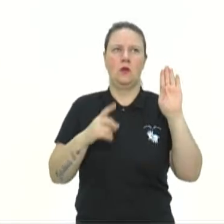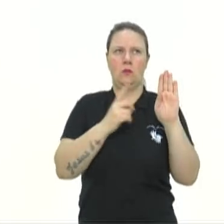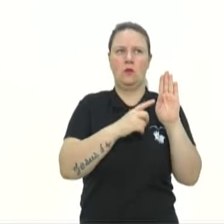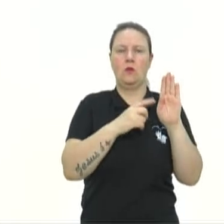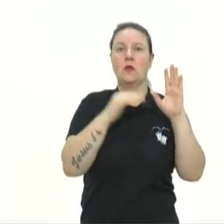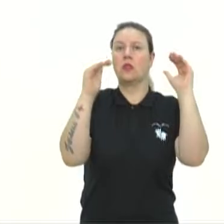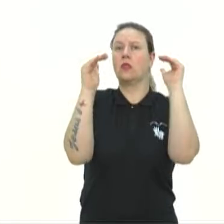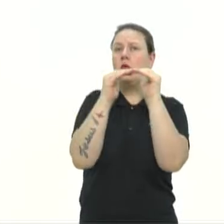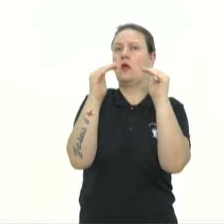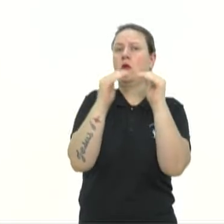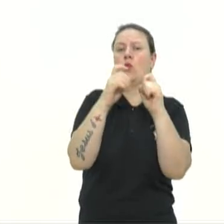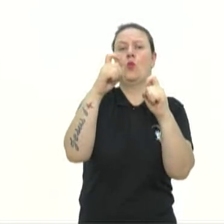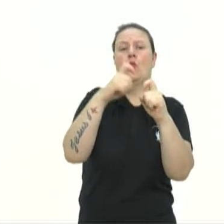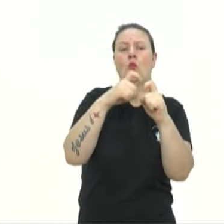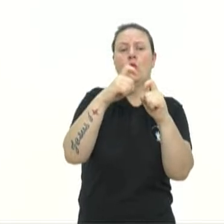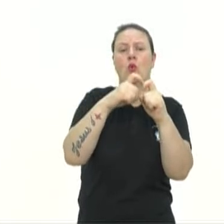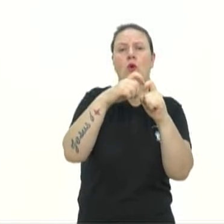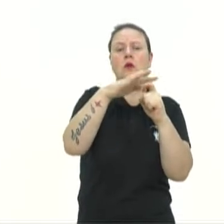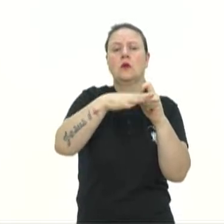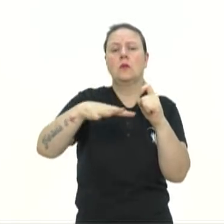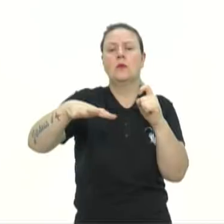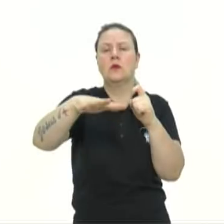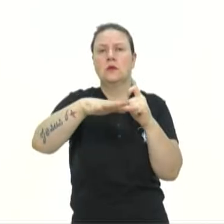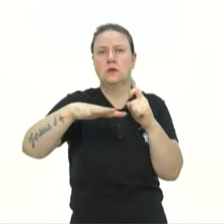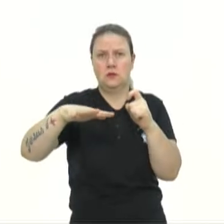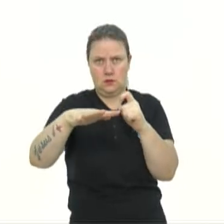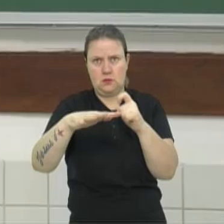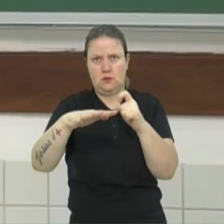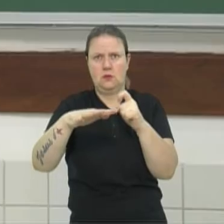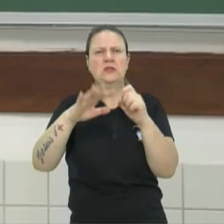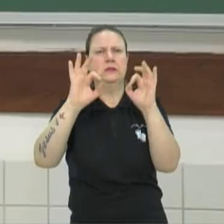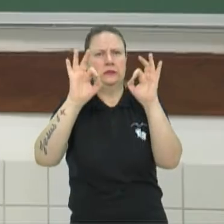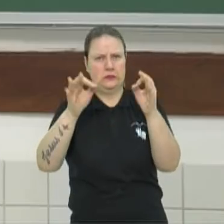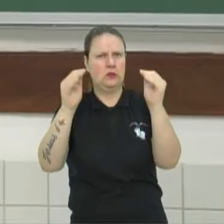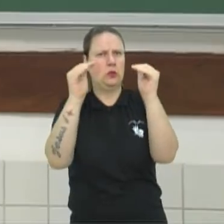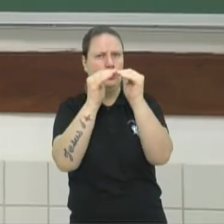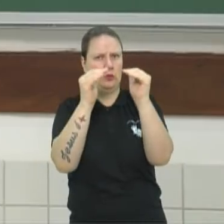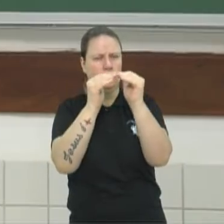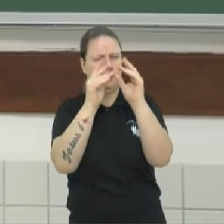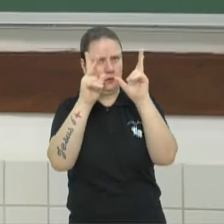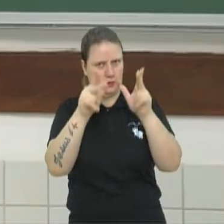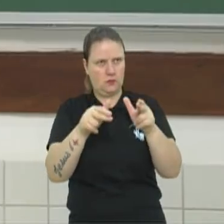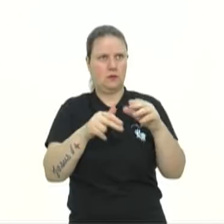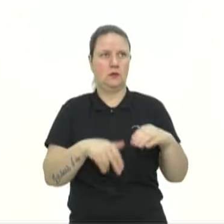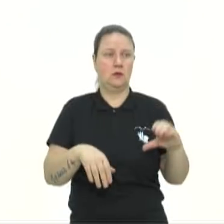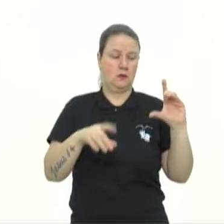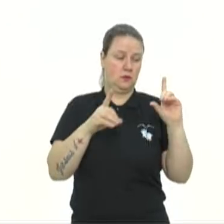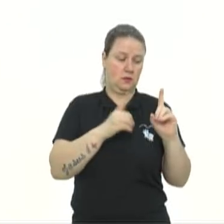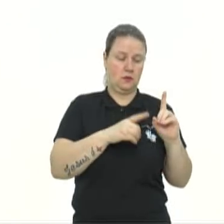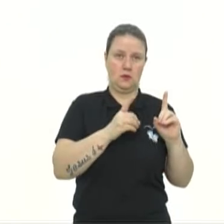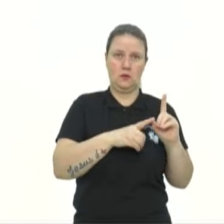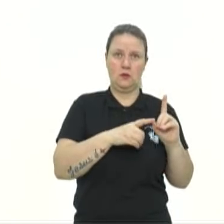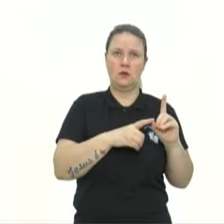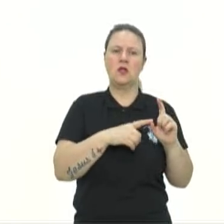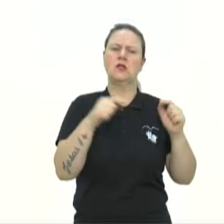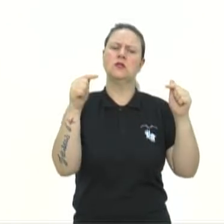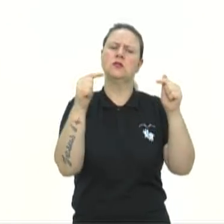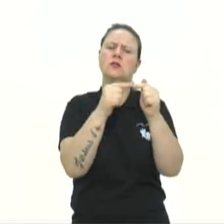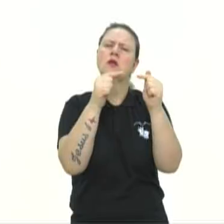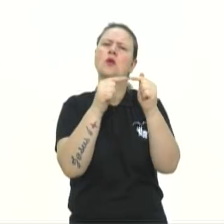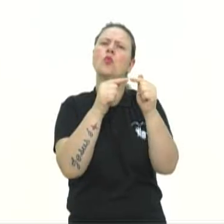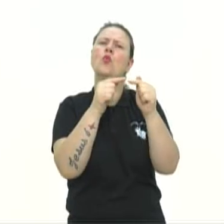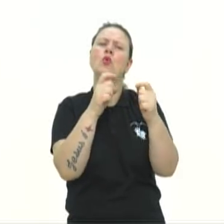de acordo com a medicina. De acordo com quer dizer conforme com. É a mesma coisa. Letra D, segundo o